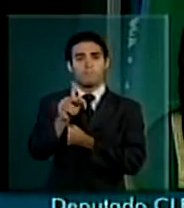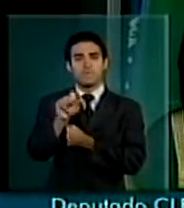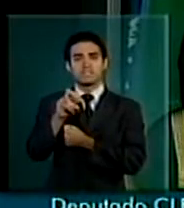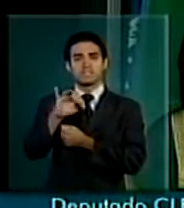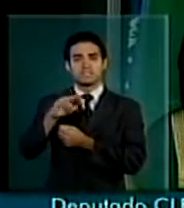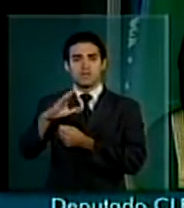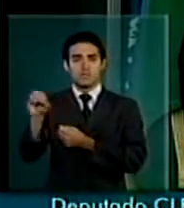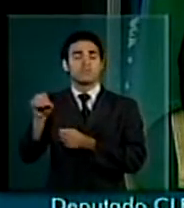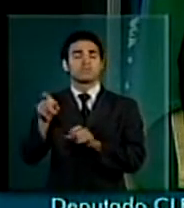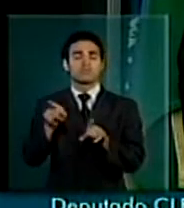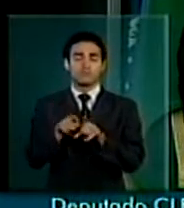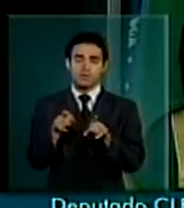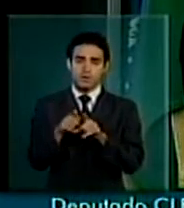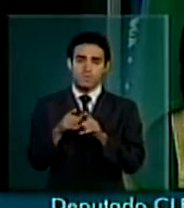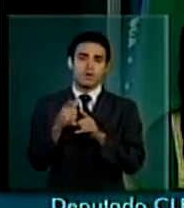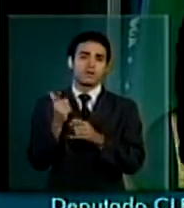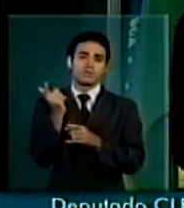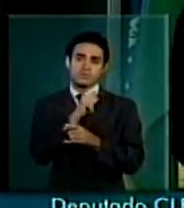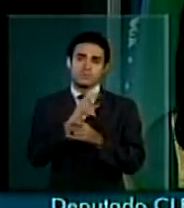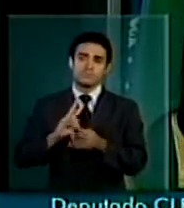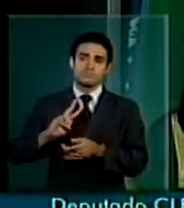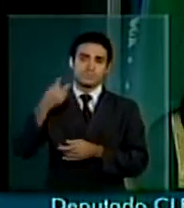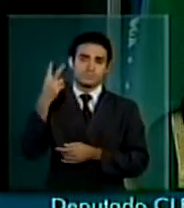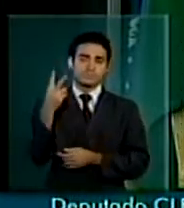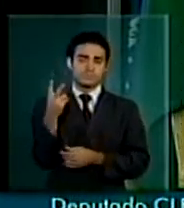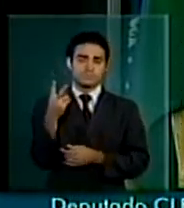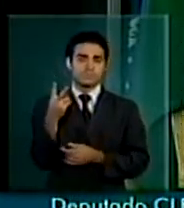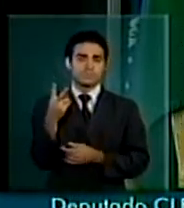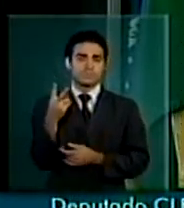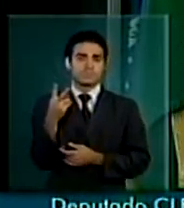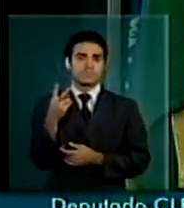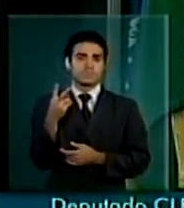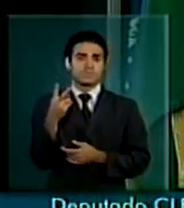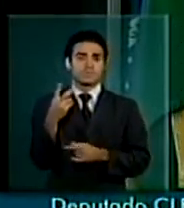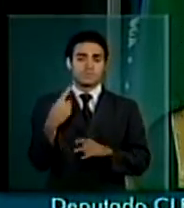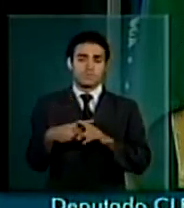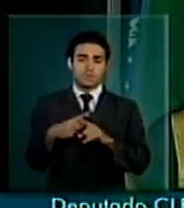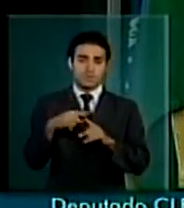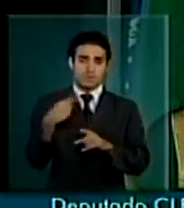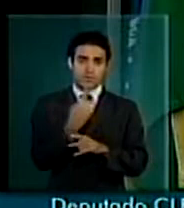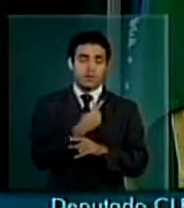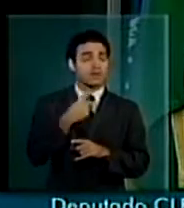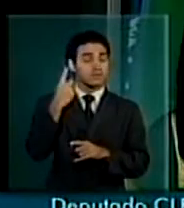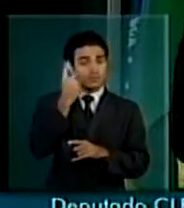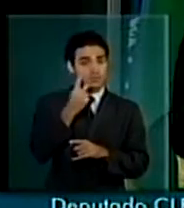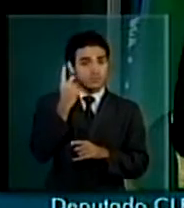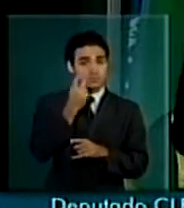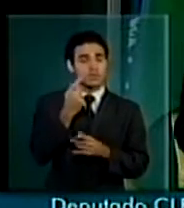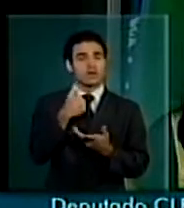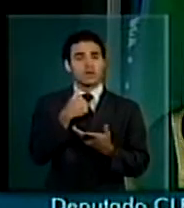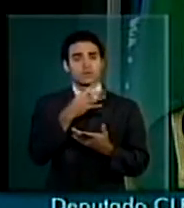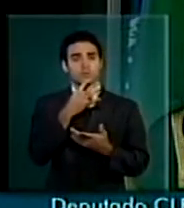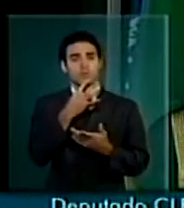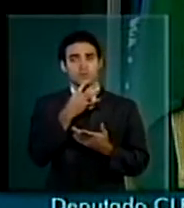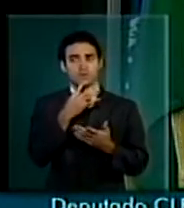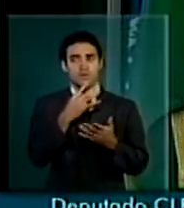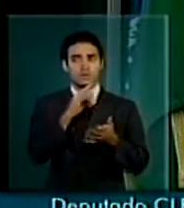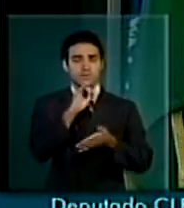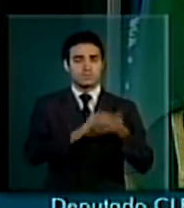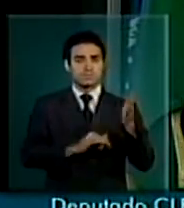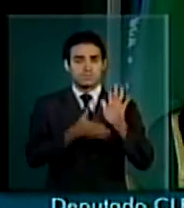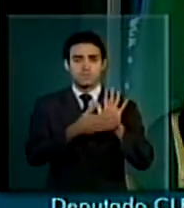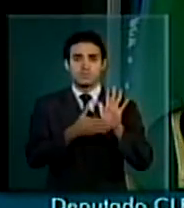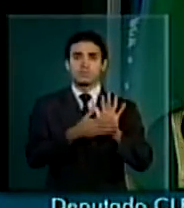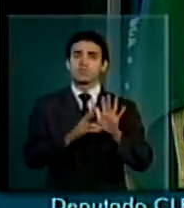governo nesse sentido, que trate do salário mínimo, nós parlamentares aqui envolvidos com esta matéria, com essa questão, com essa